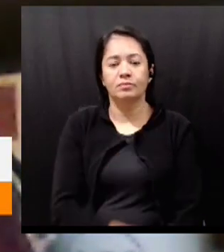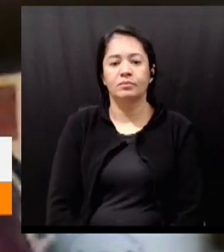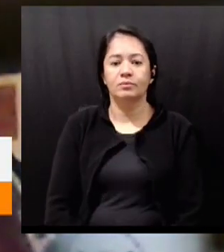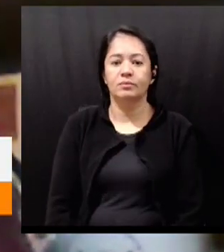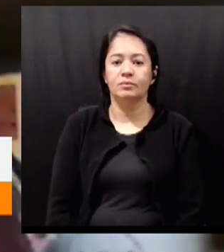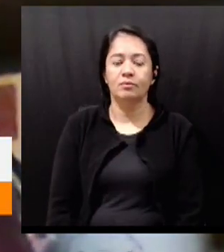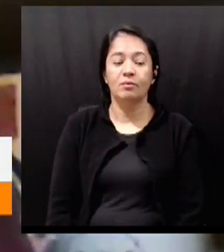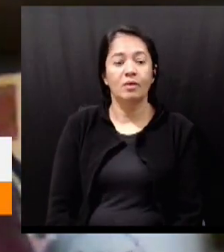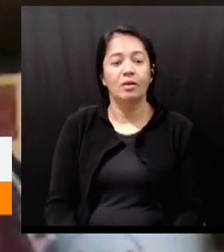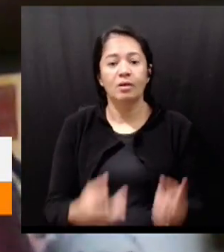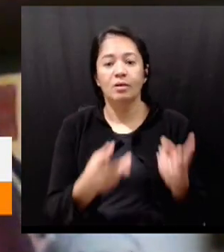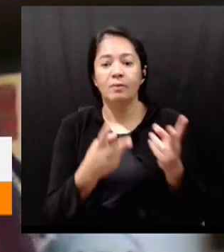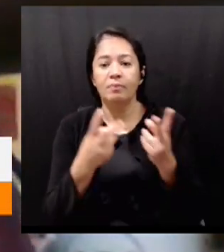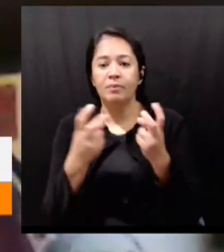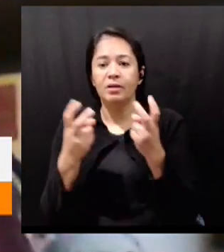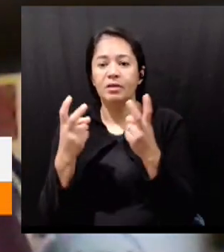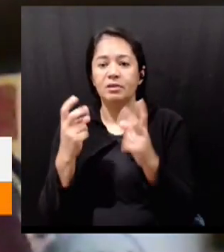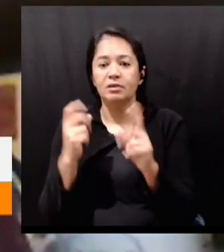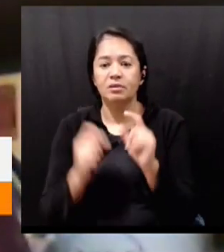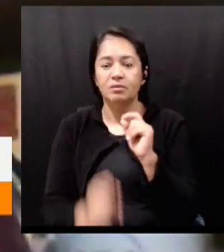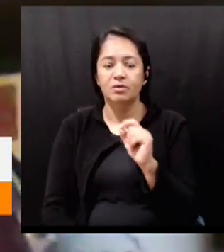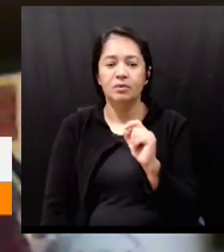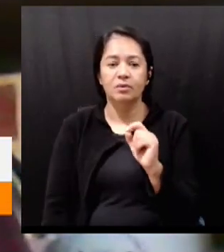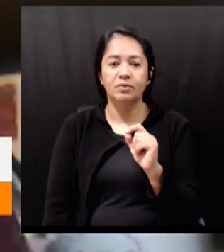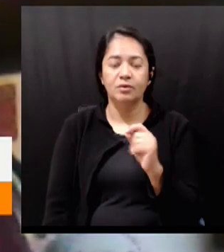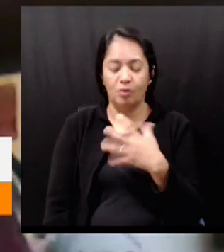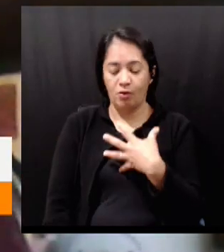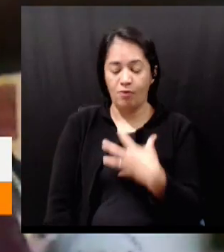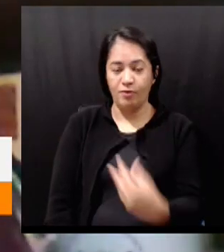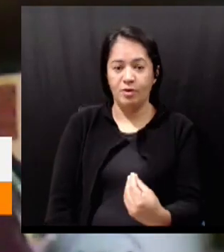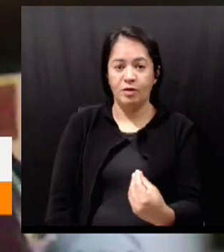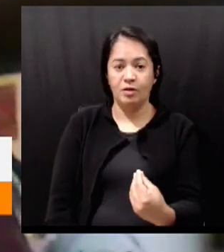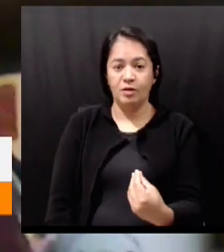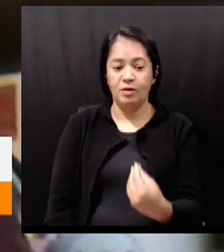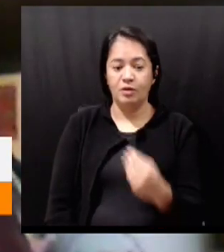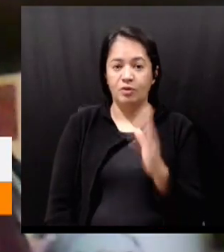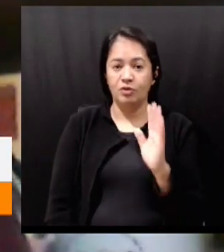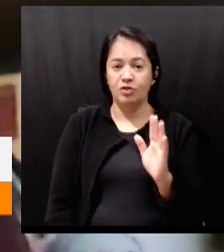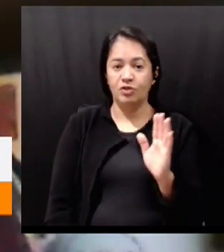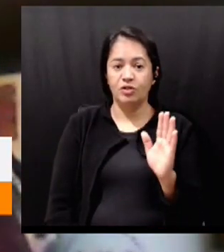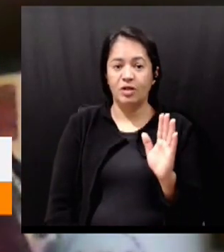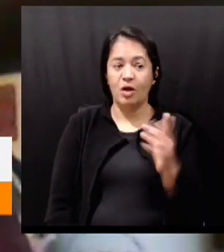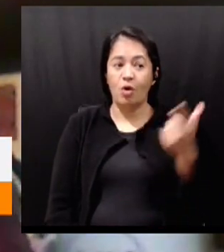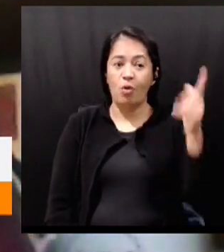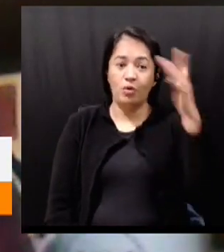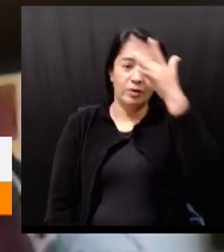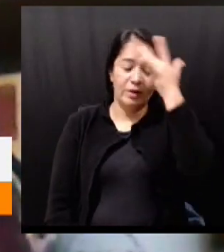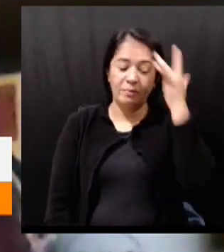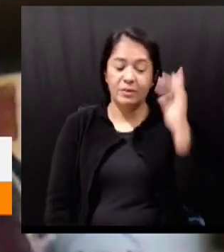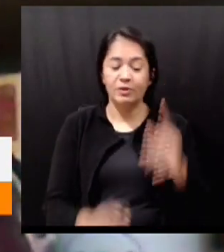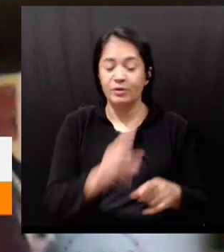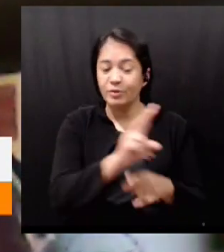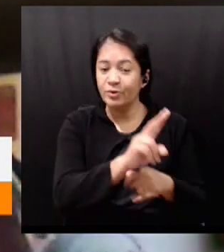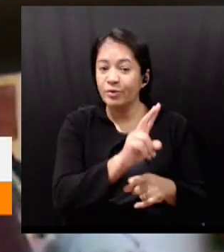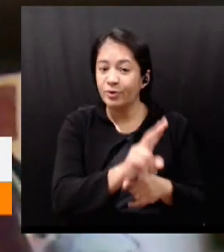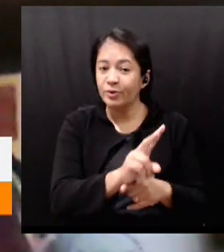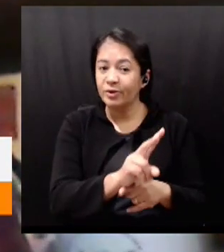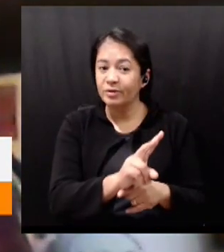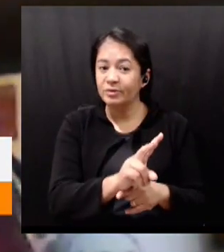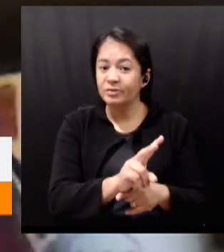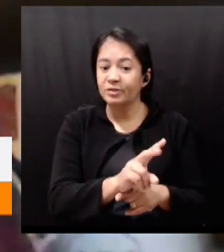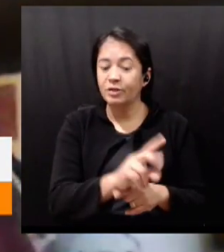perceber que o filho está sendo cuidado por outra professora, cuidado não, instruído,